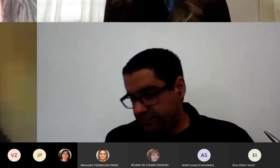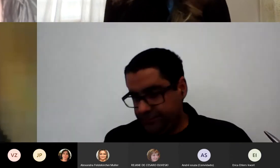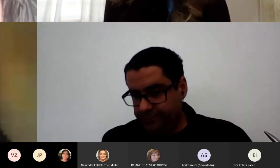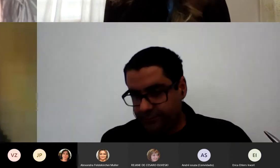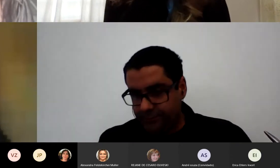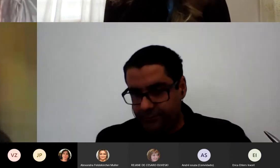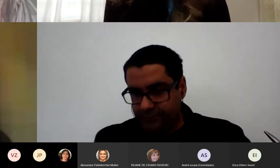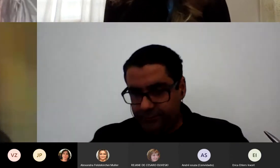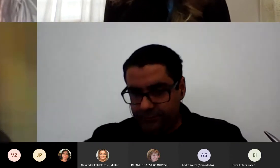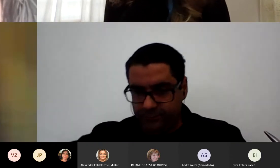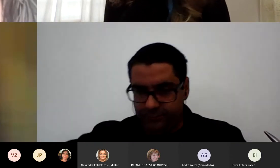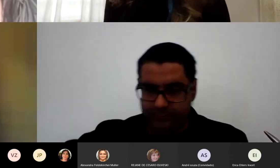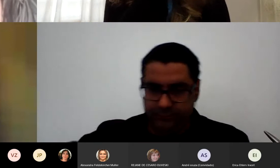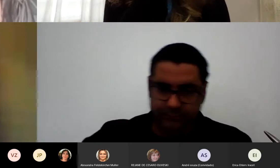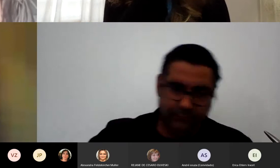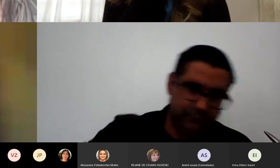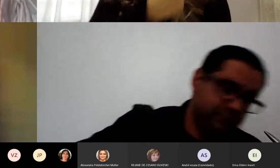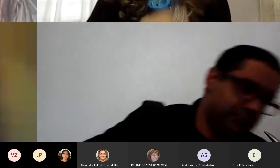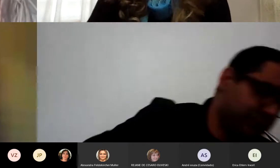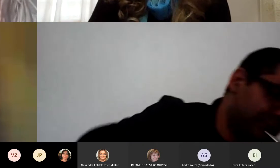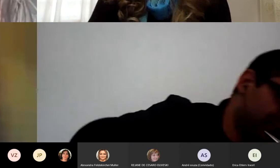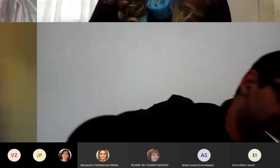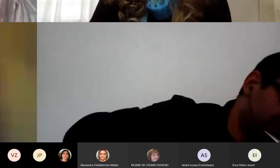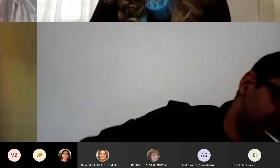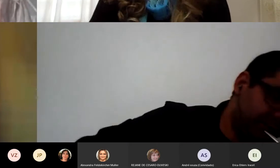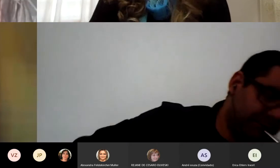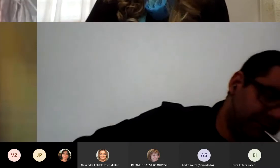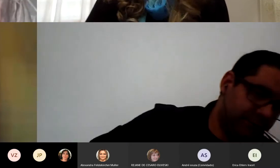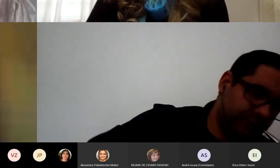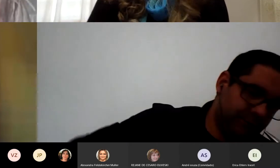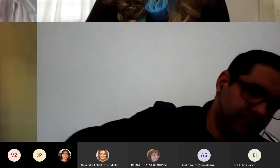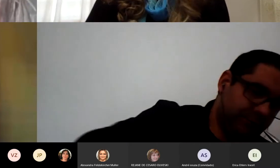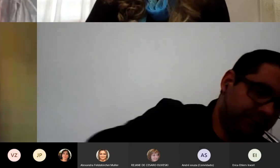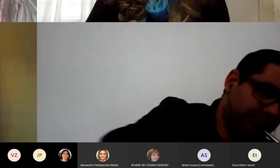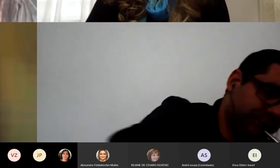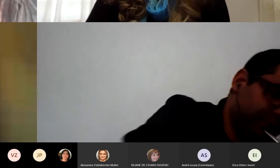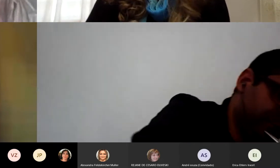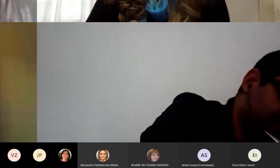dessa situação de que somos actantes e